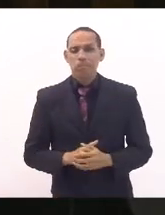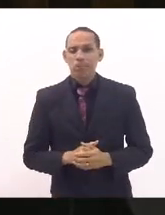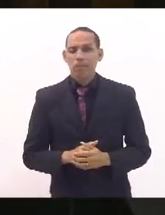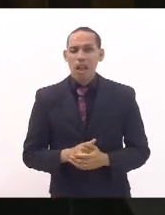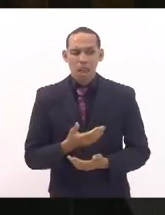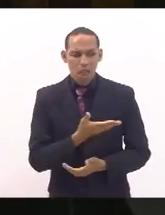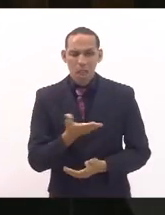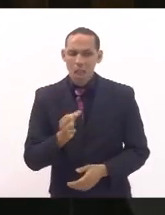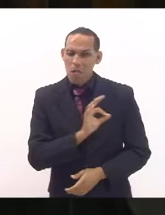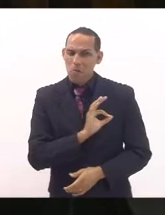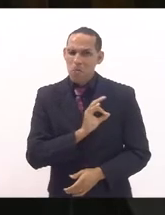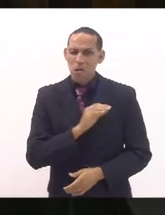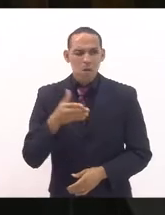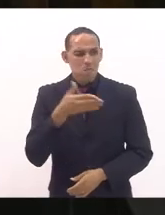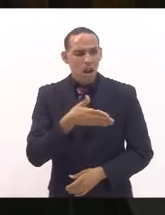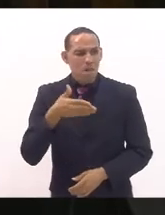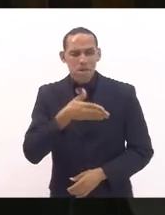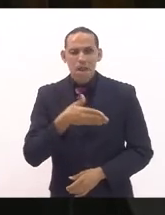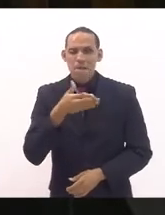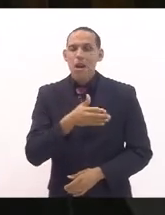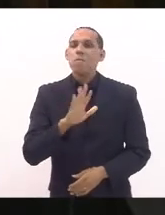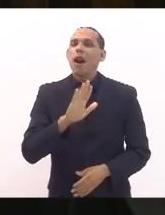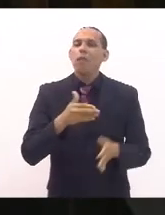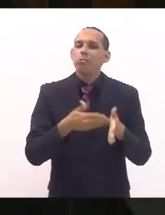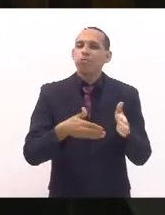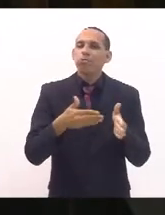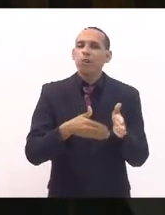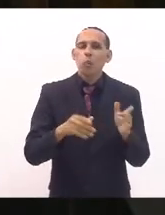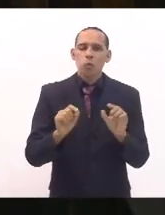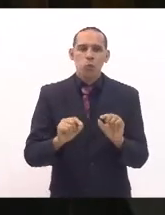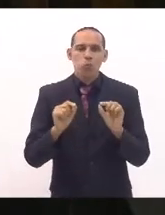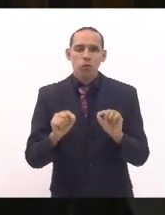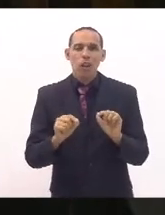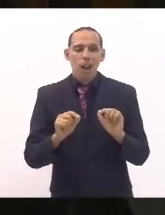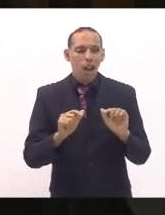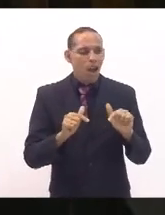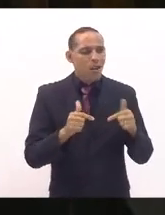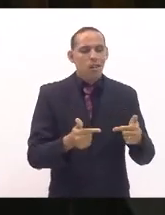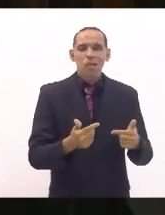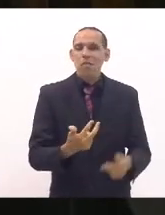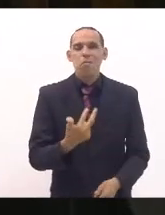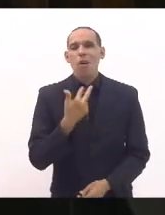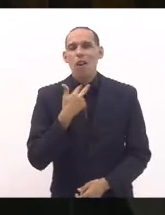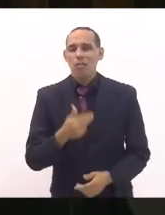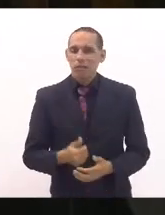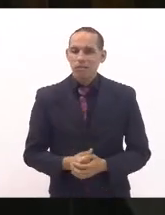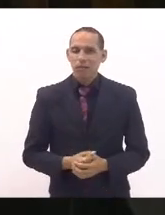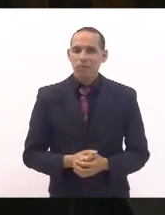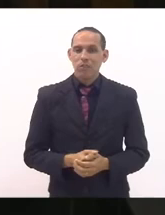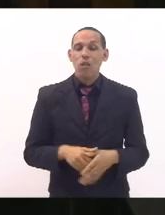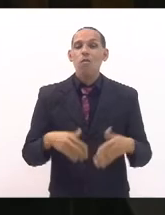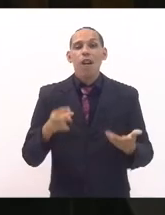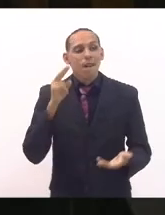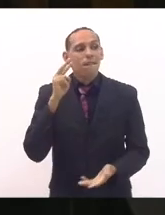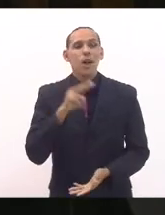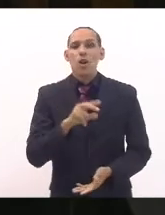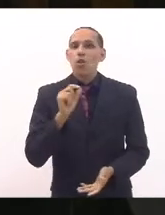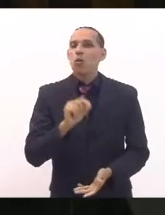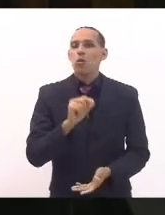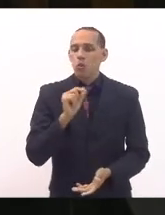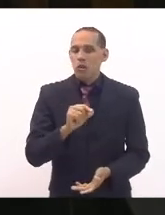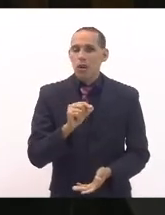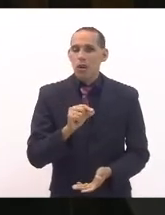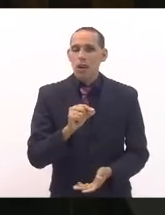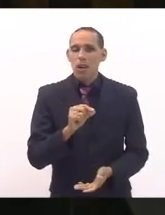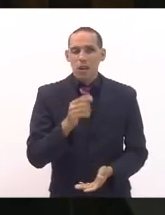foram impedidos de agirem em flagrante contra